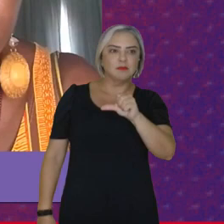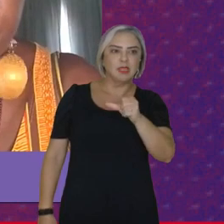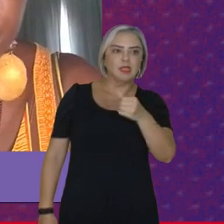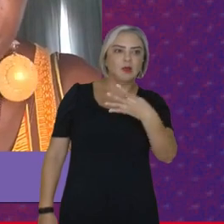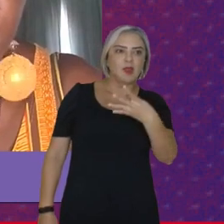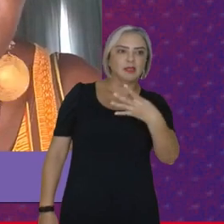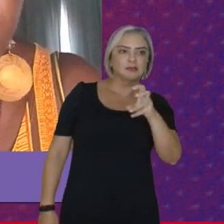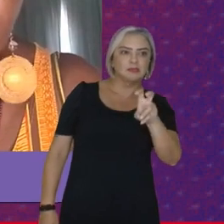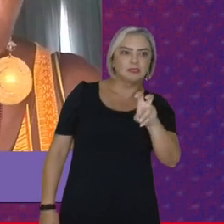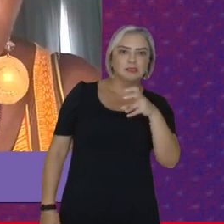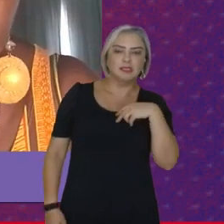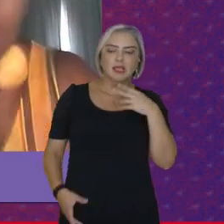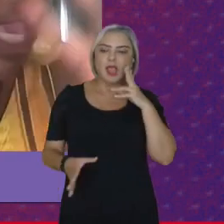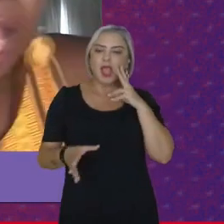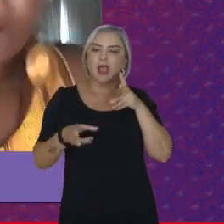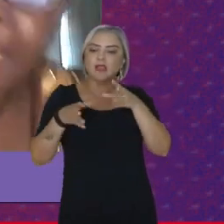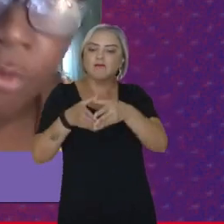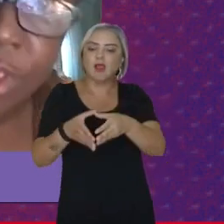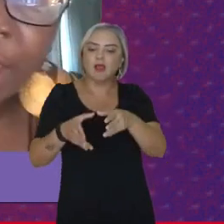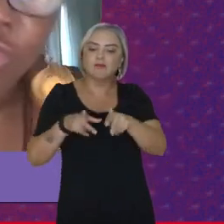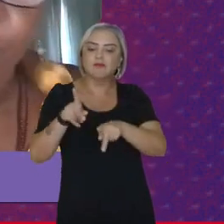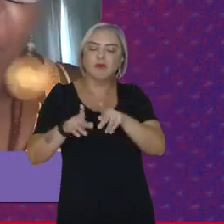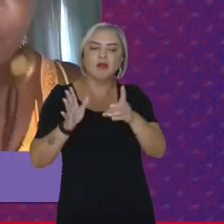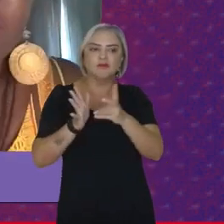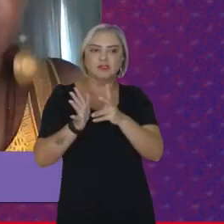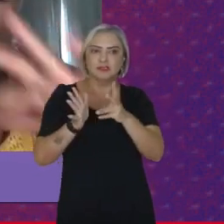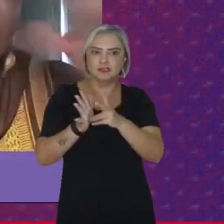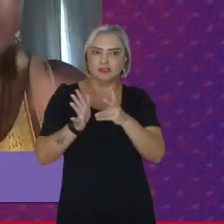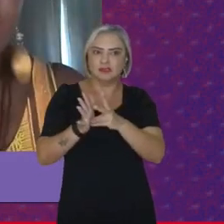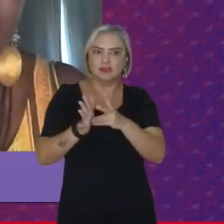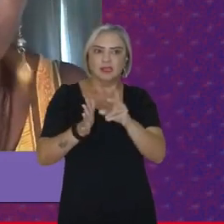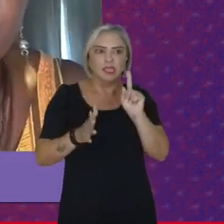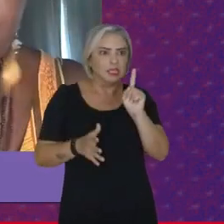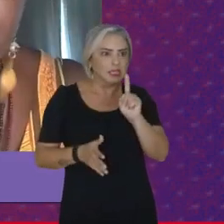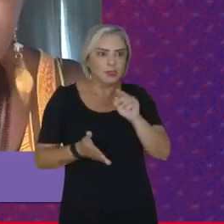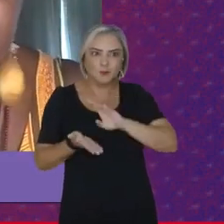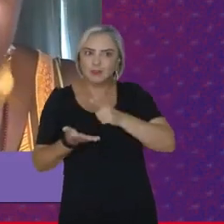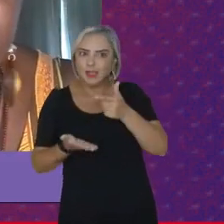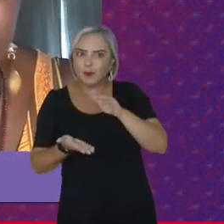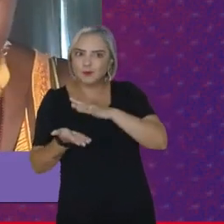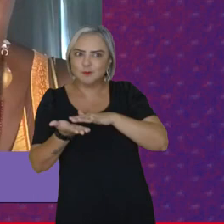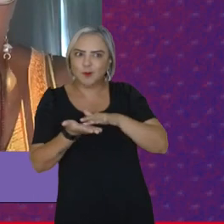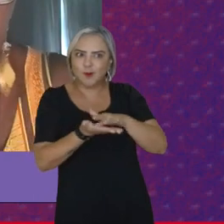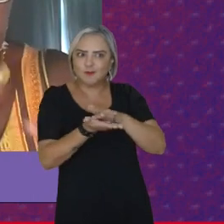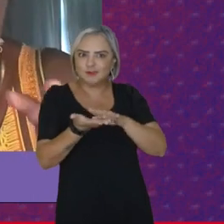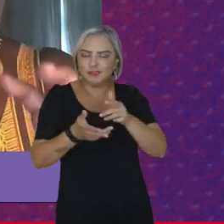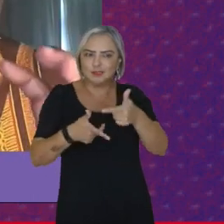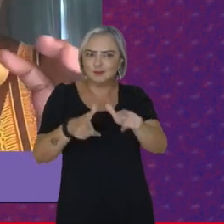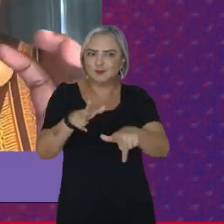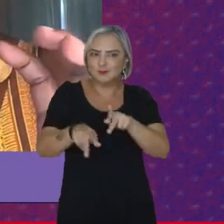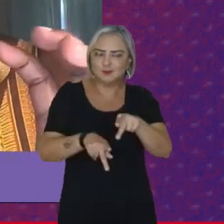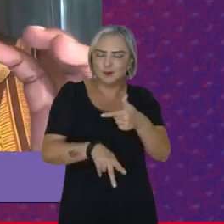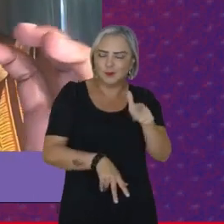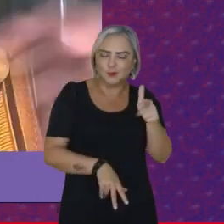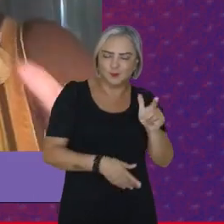dos povos indígenas, e aí não estão os povos ciganos e tantos outros,